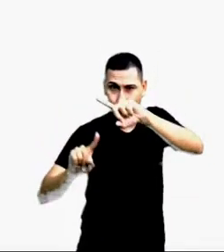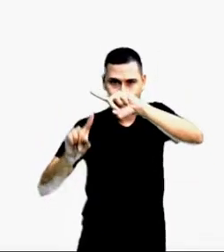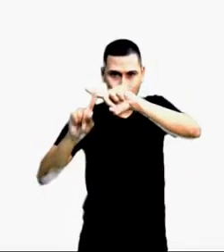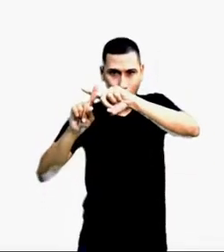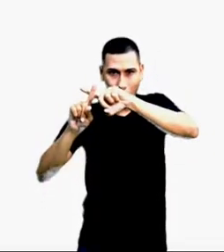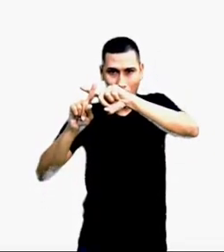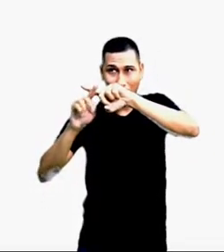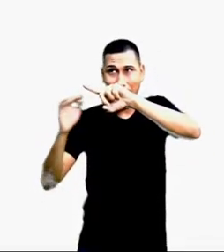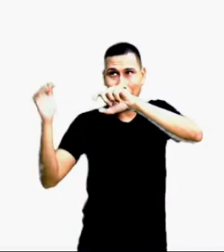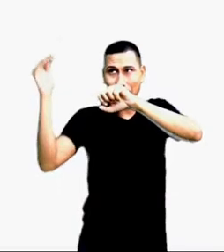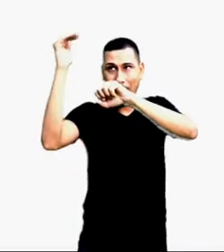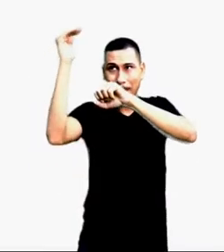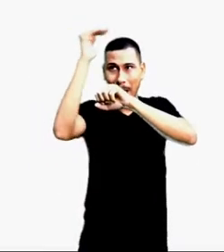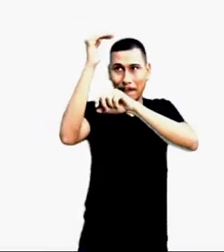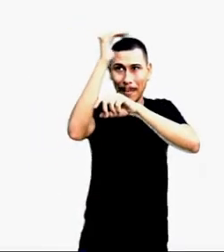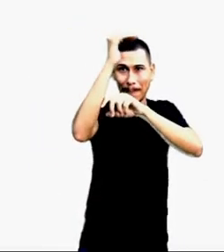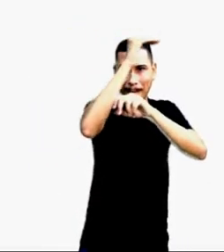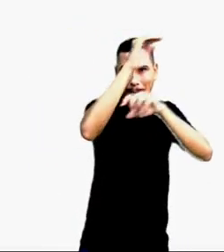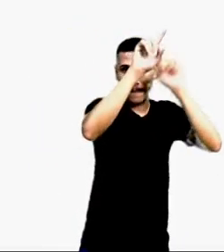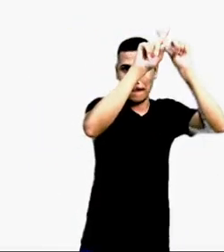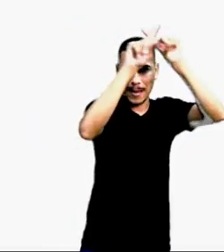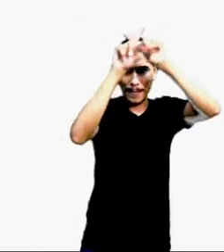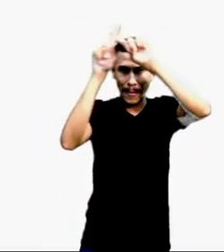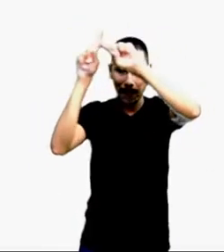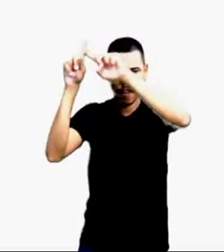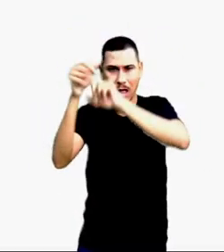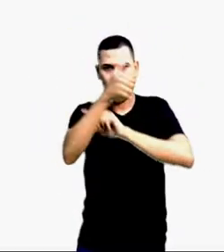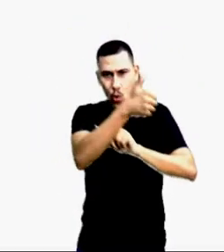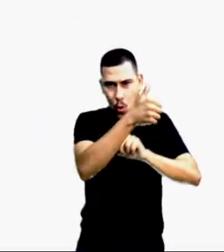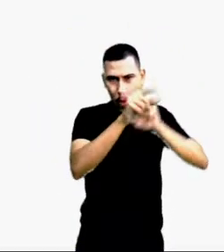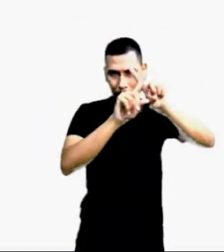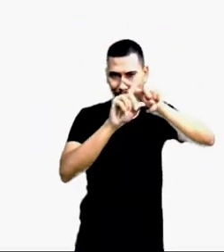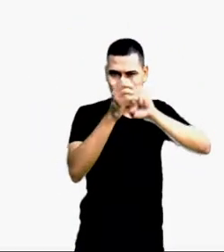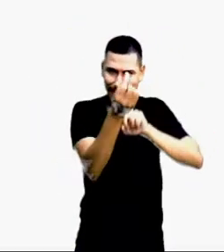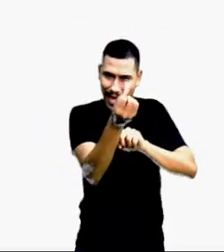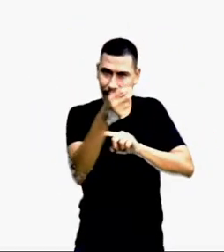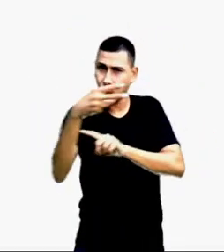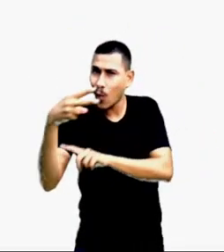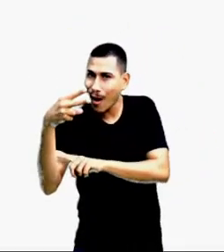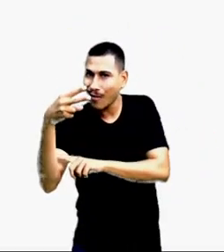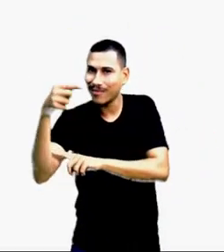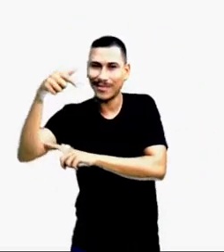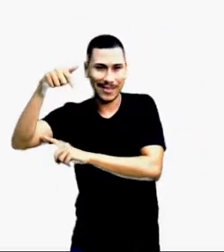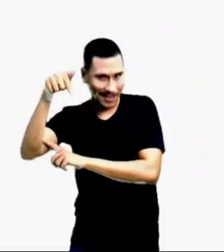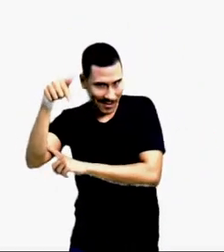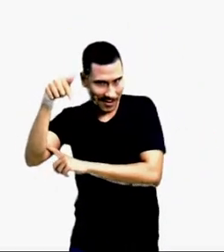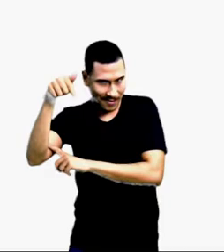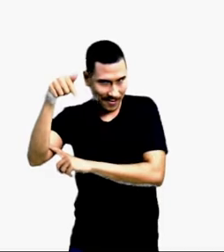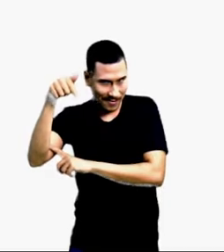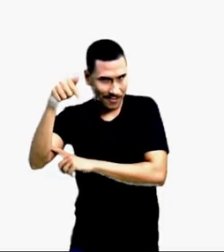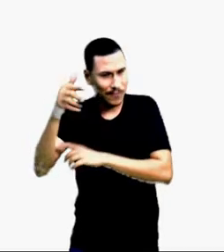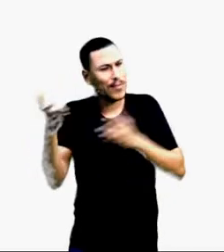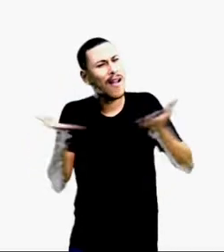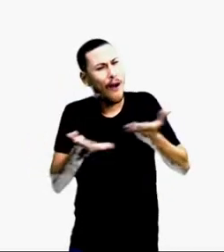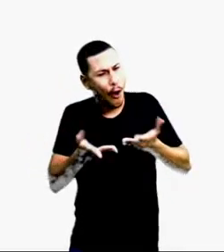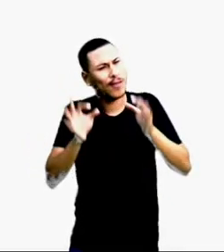os expoentes novamente. Você já sabe, 1 mais 6 é igual a 7.